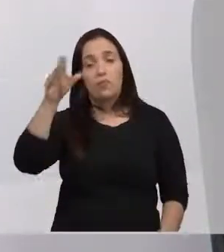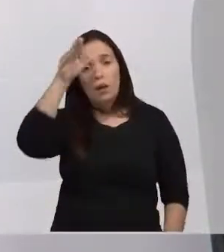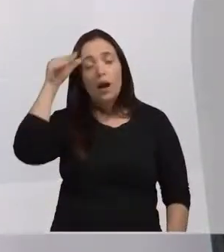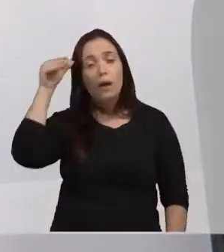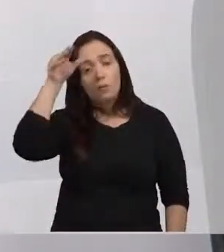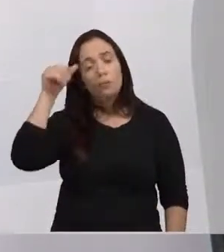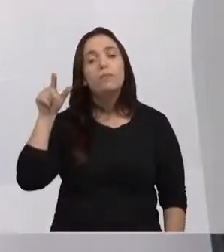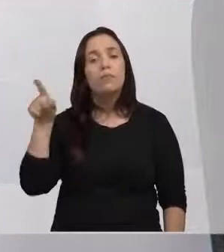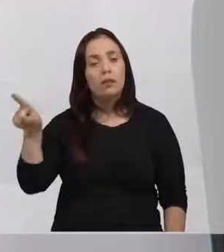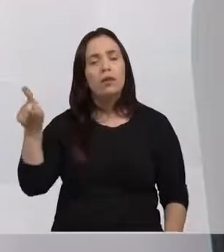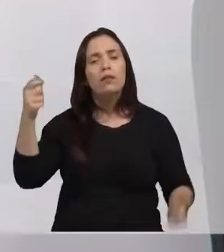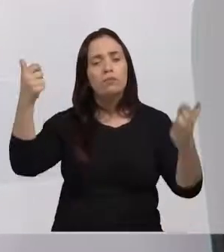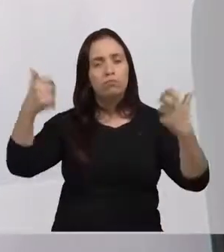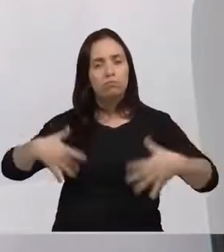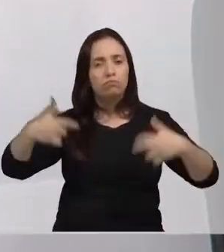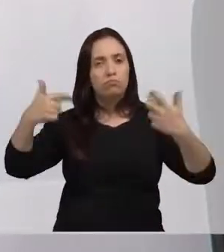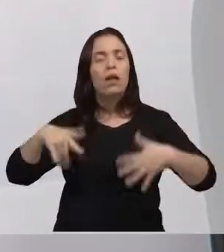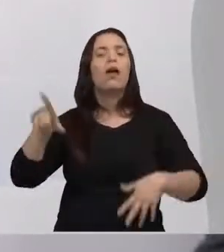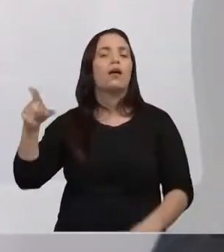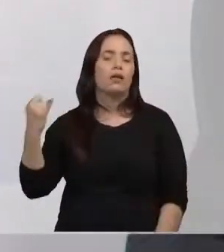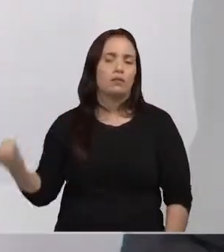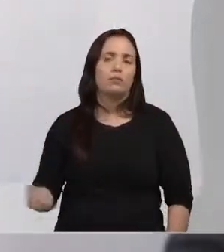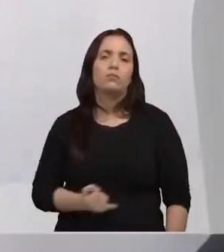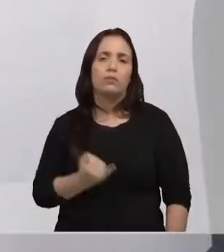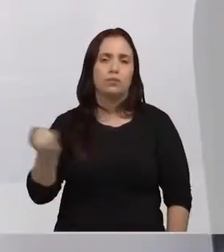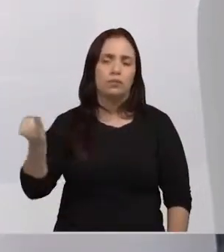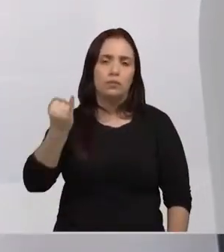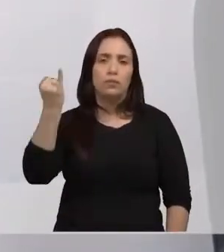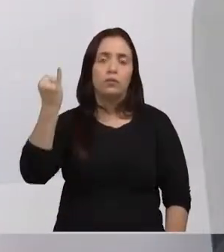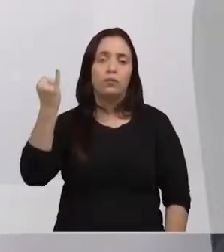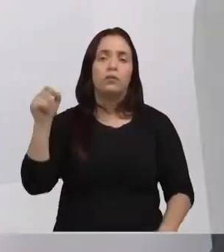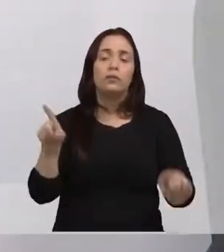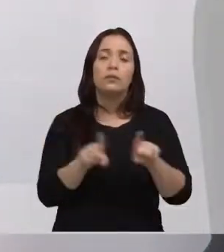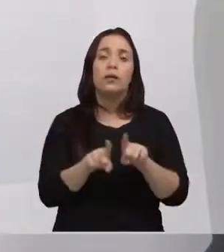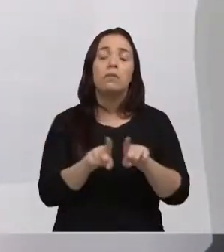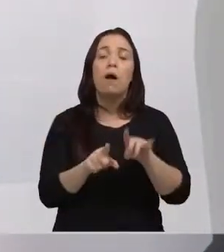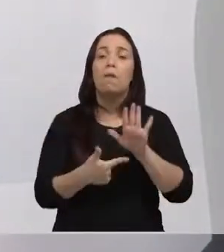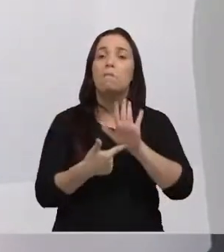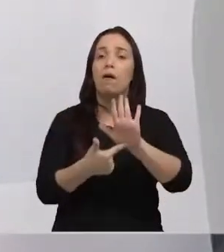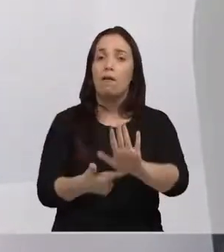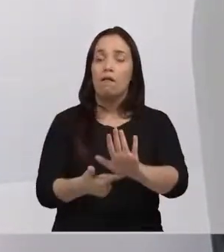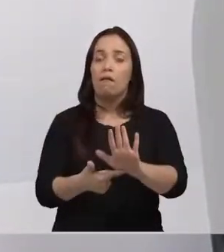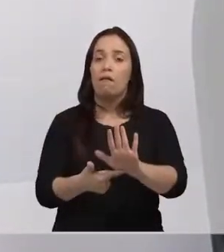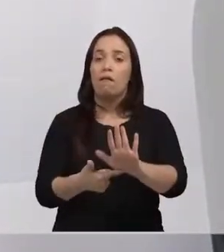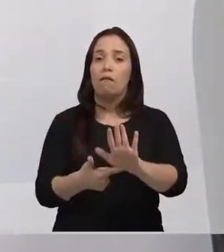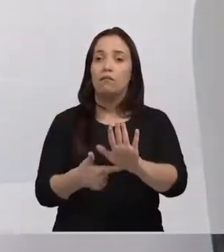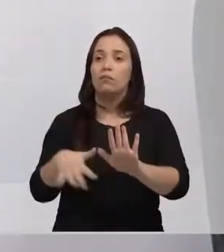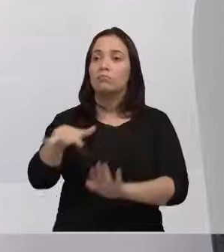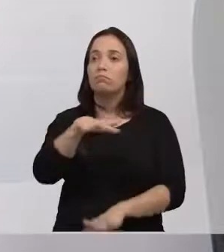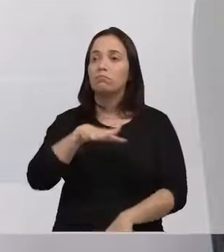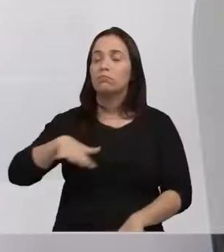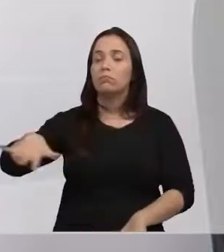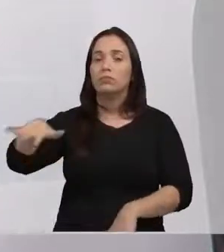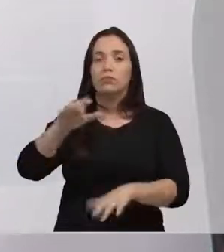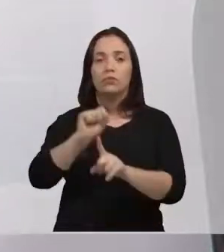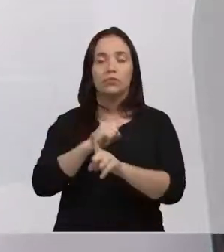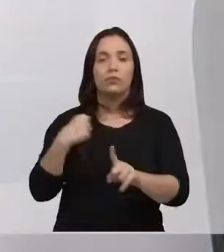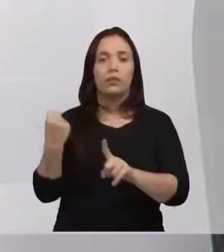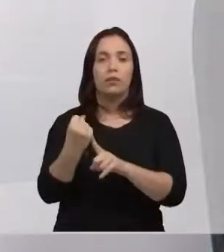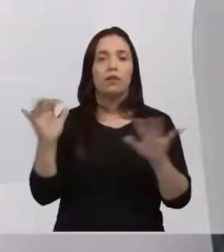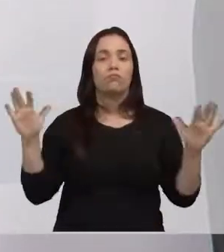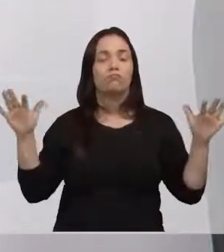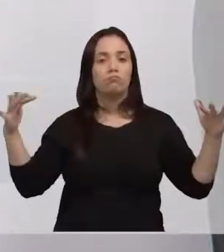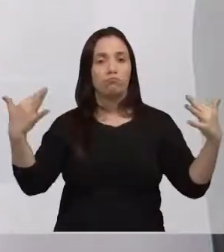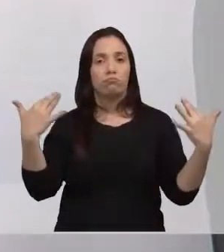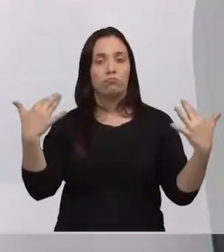Santana não é só a mais importante, ela também é simbólica, né? Porque, literalmente,